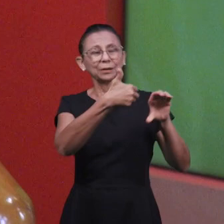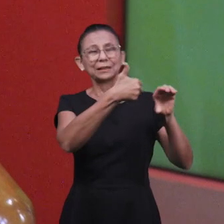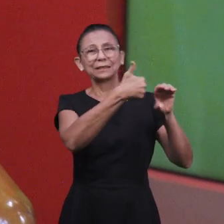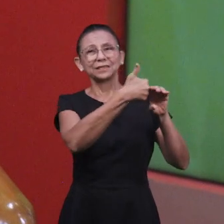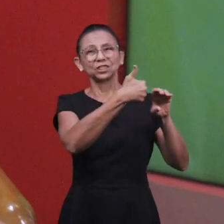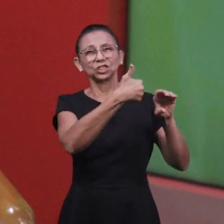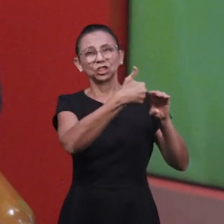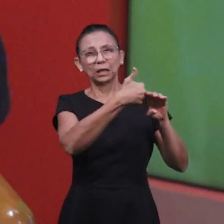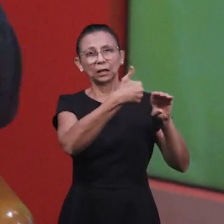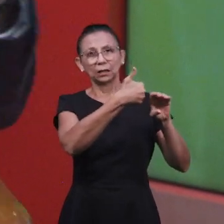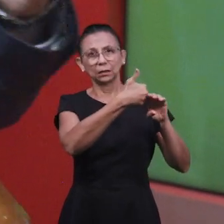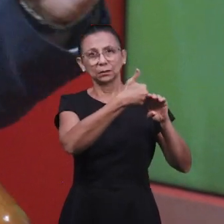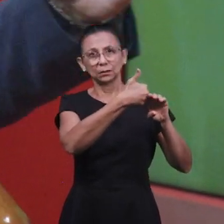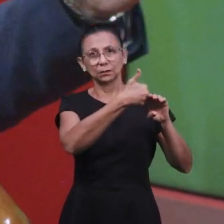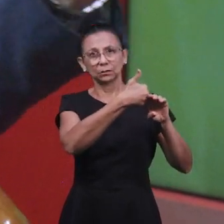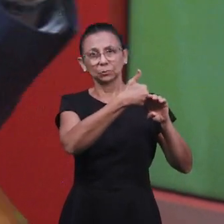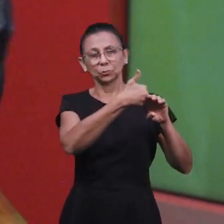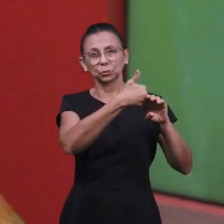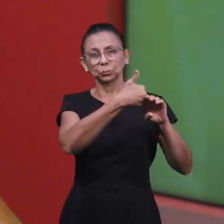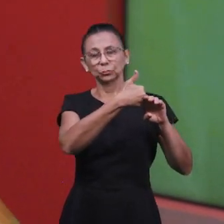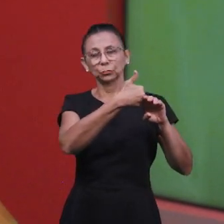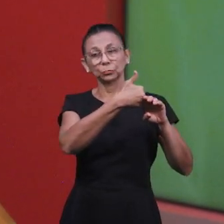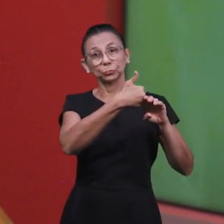É o cristianismo.